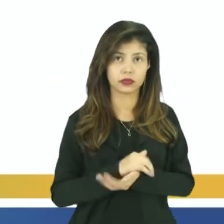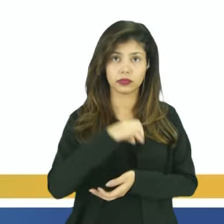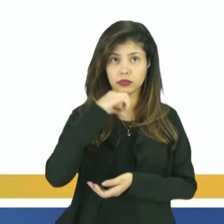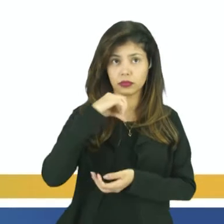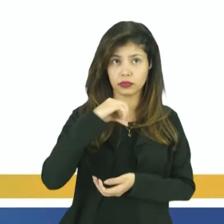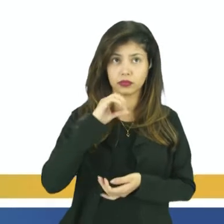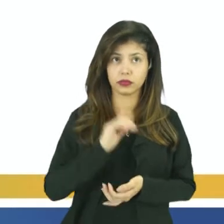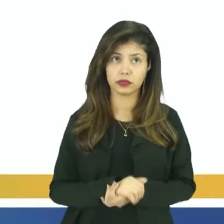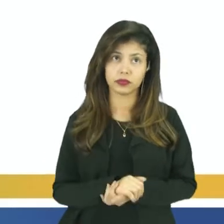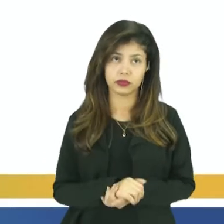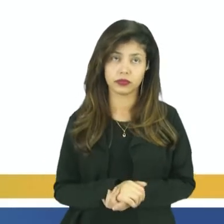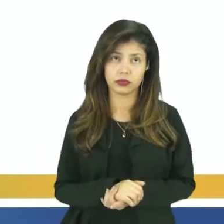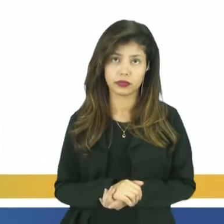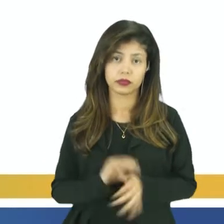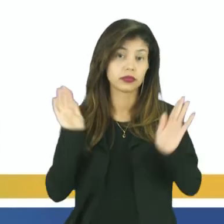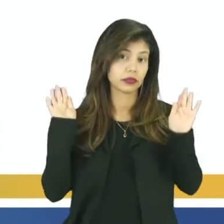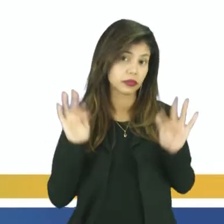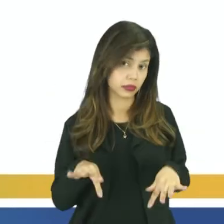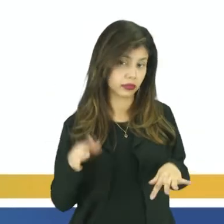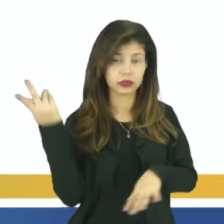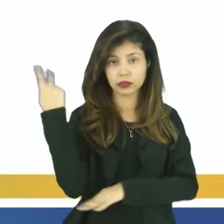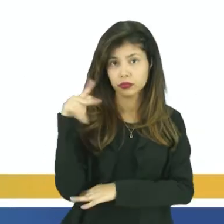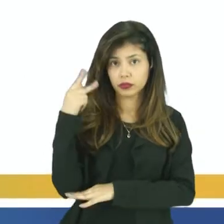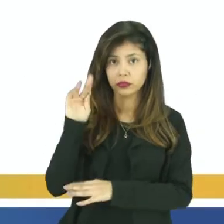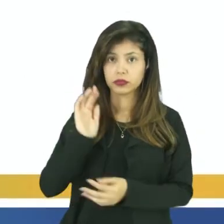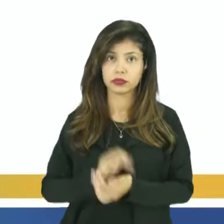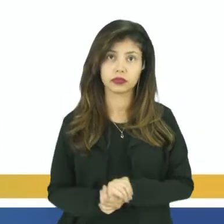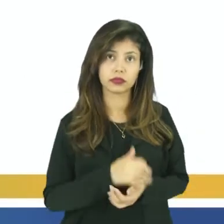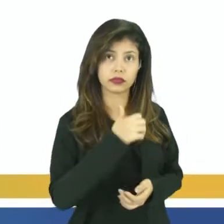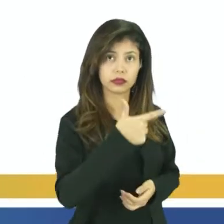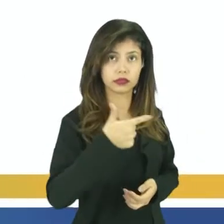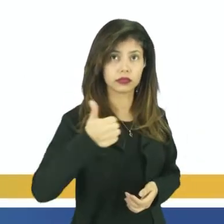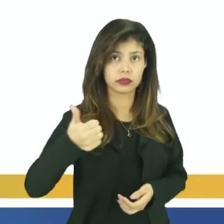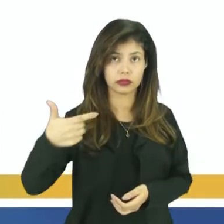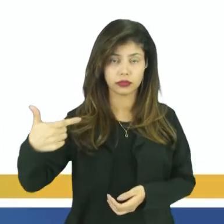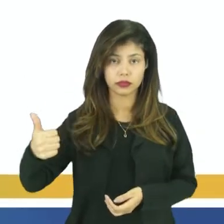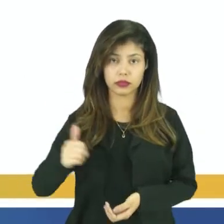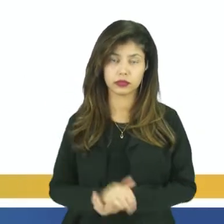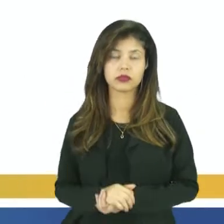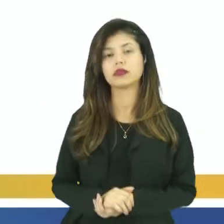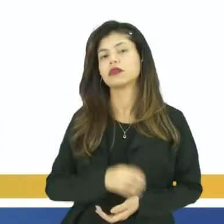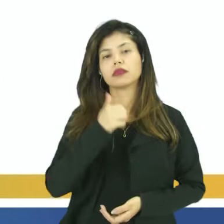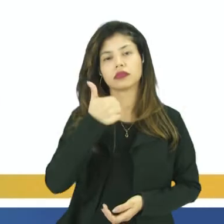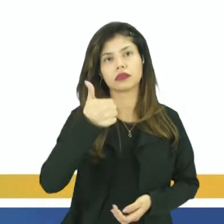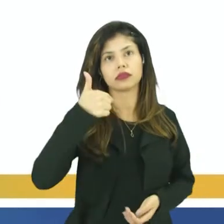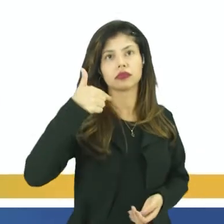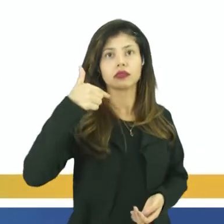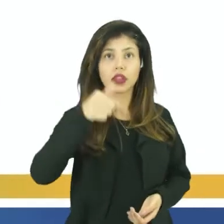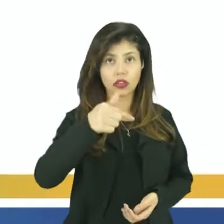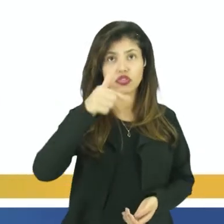9 e finaliza no período de 2012 com